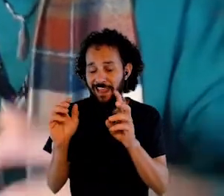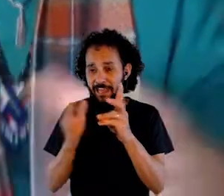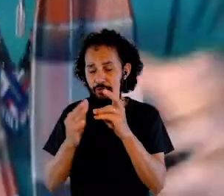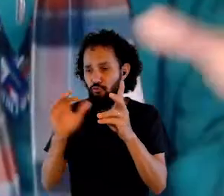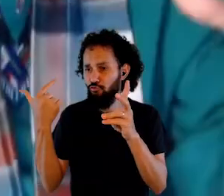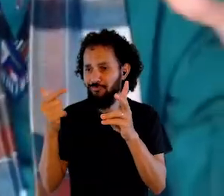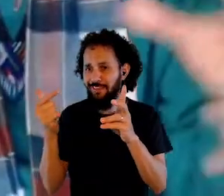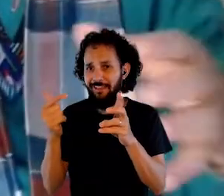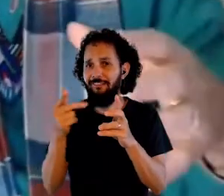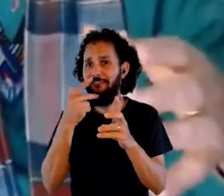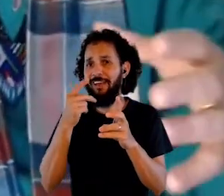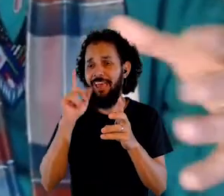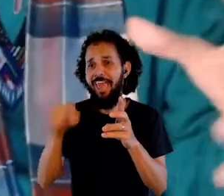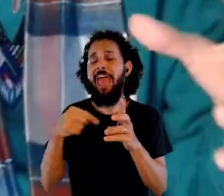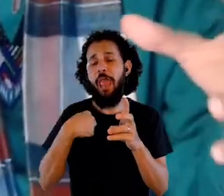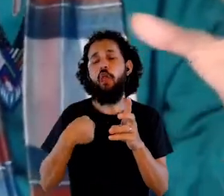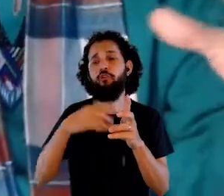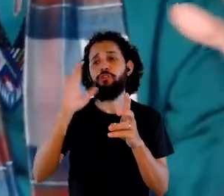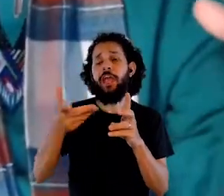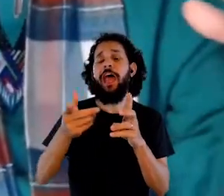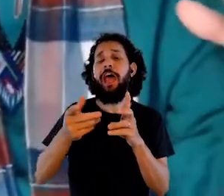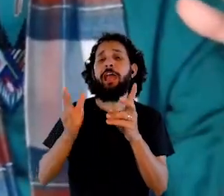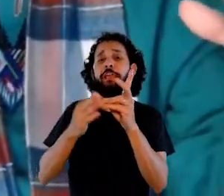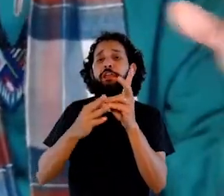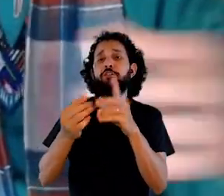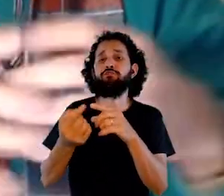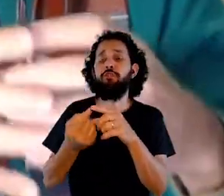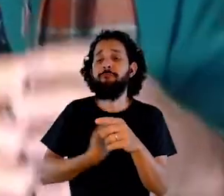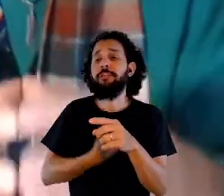passadas. Essa situação.